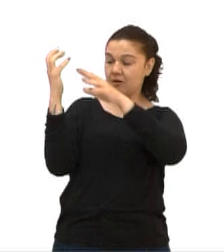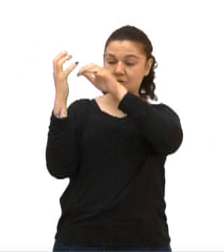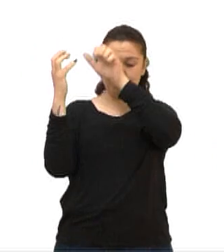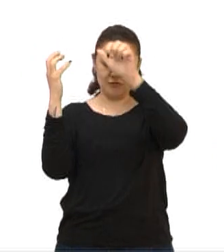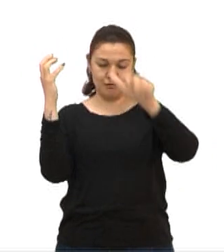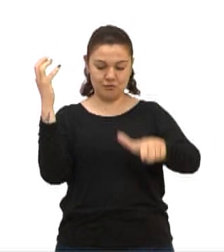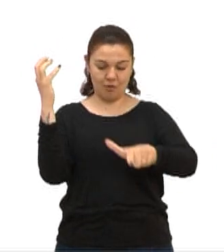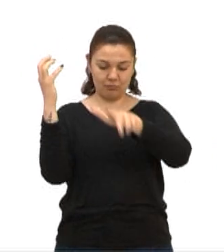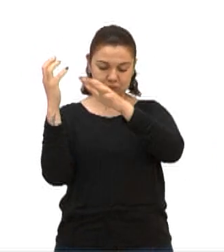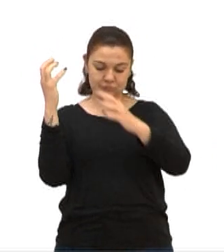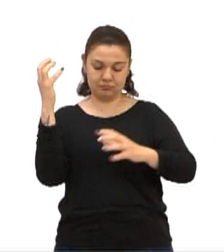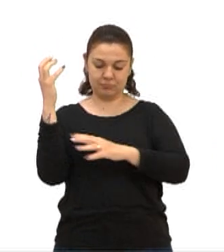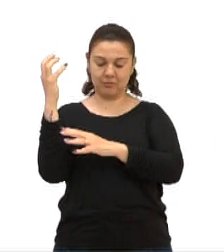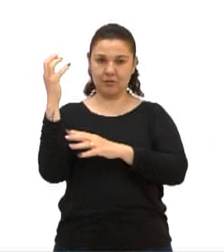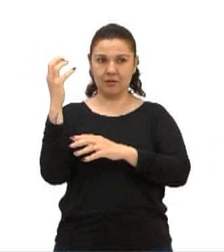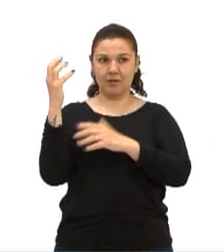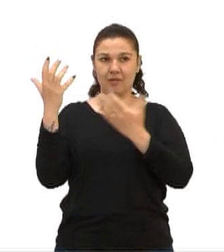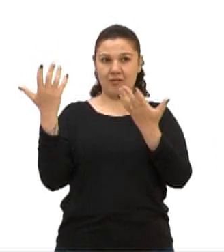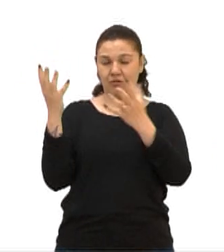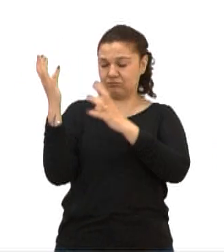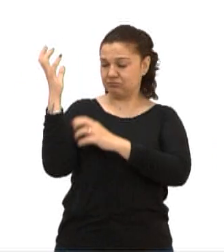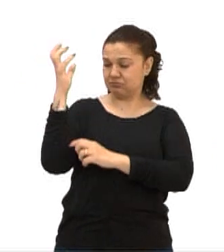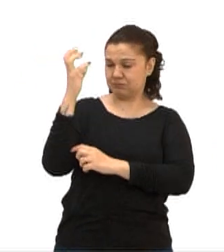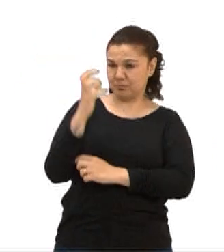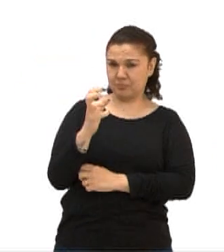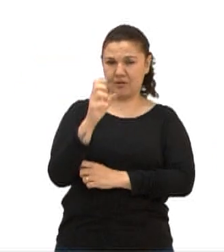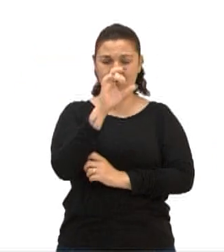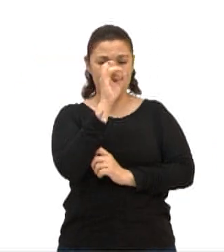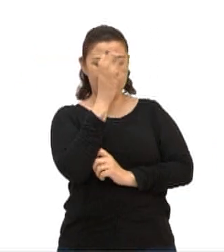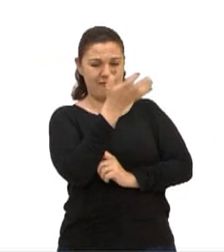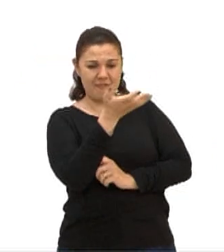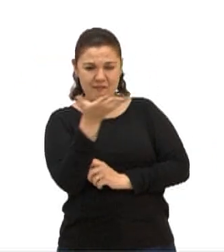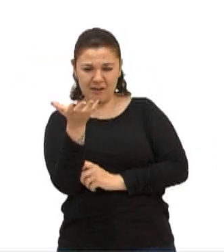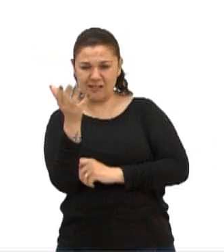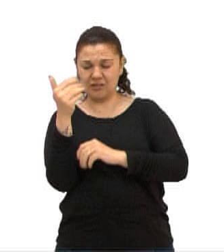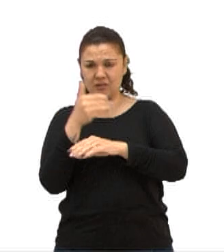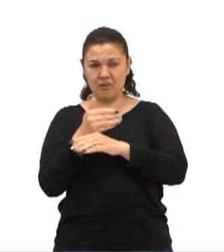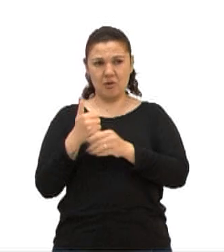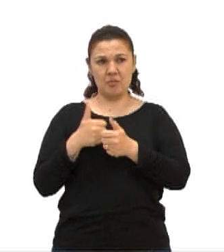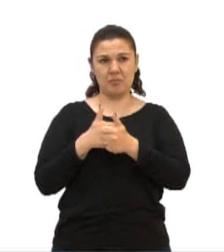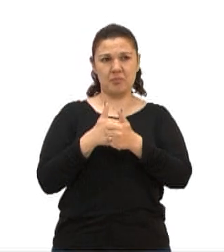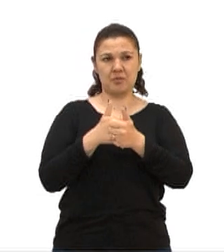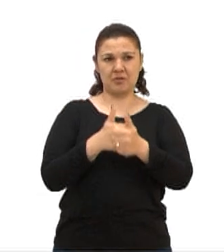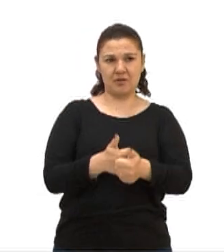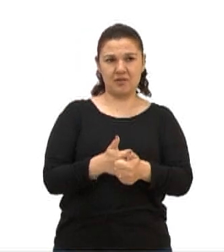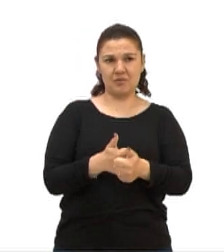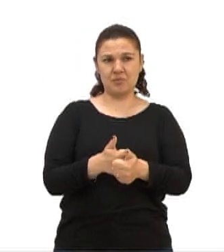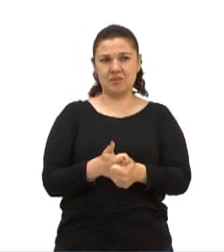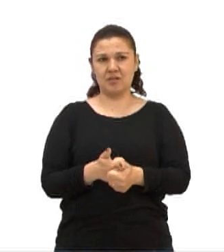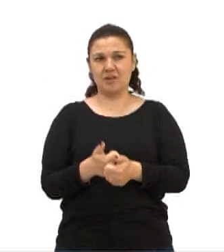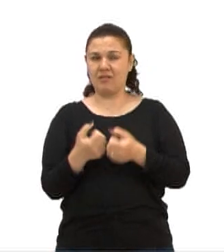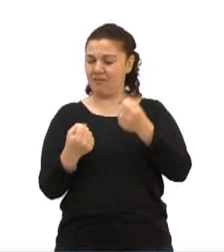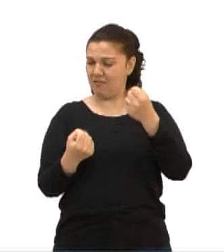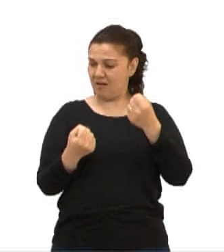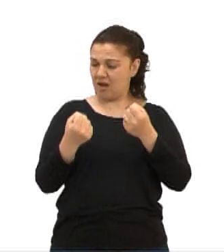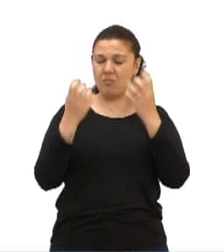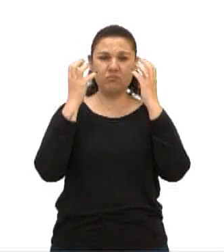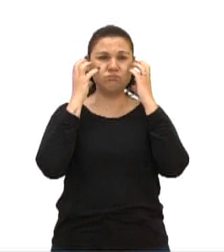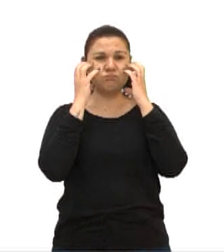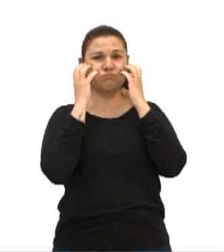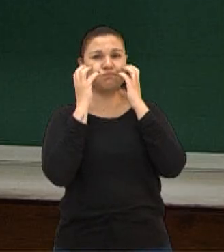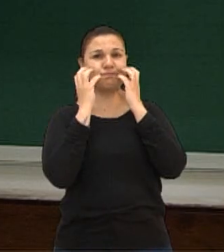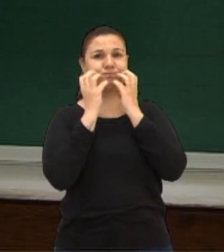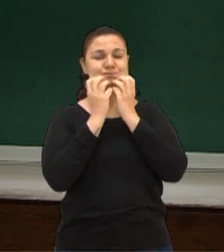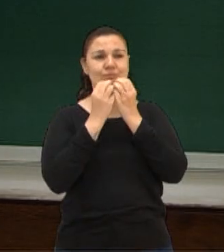franca, e em feixe atado agora o verde trigo, seguir o carro a barba hirsuta e